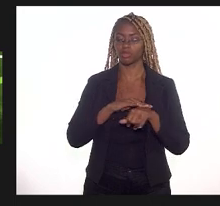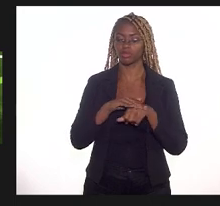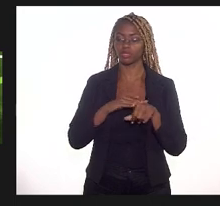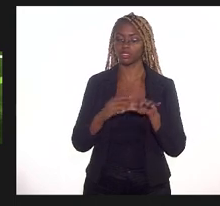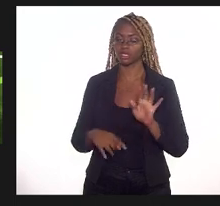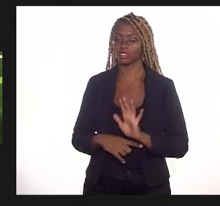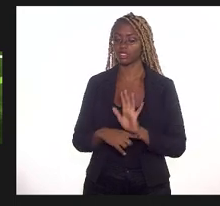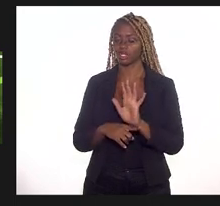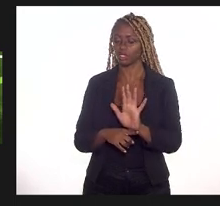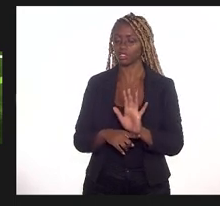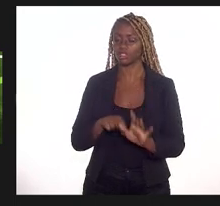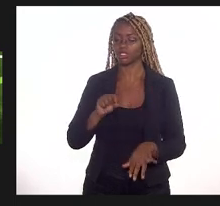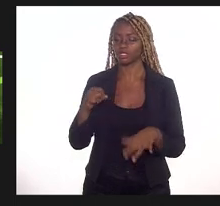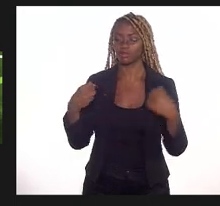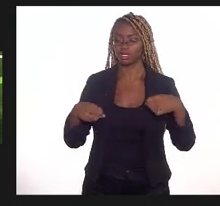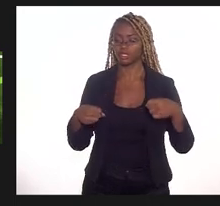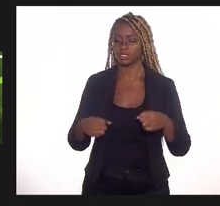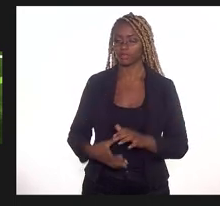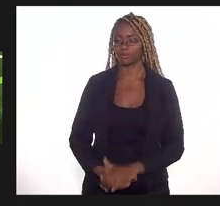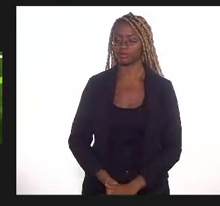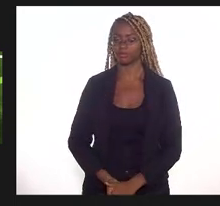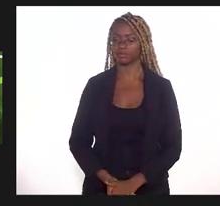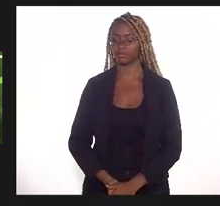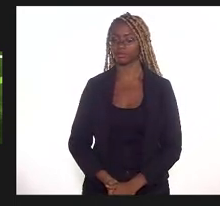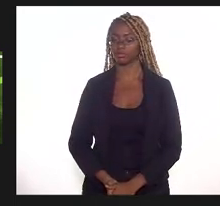ajudar no que for necessário.